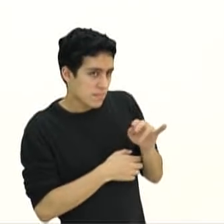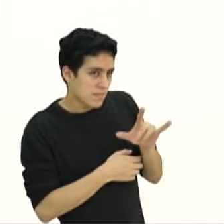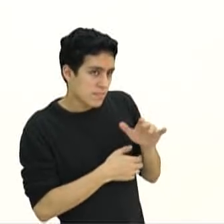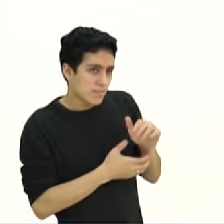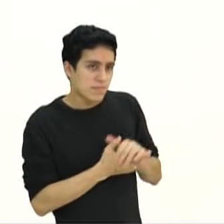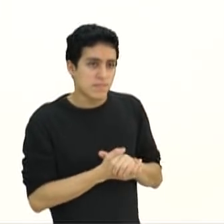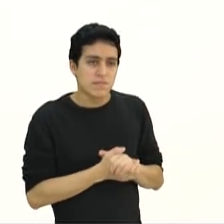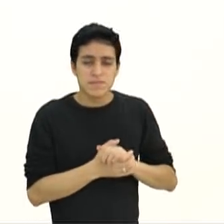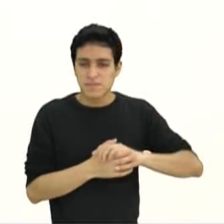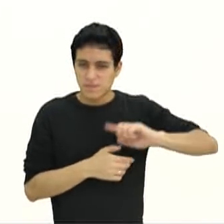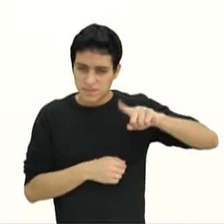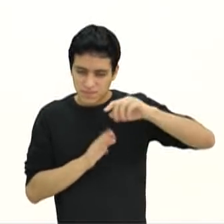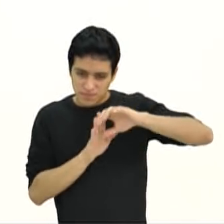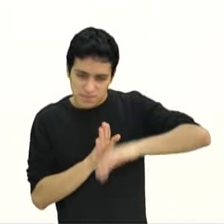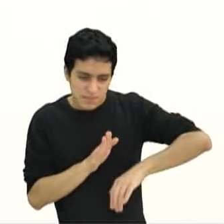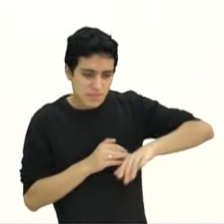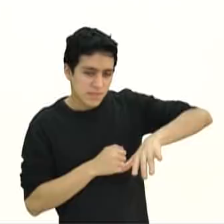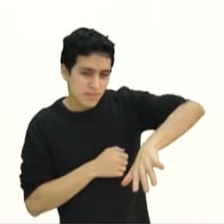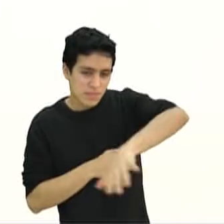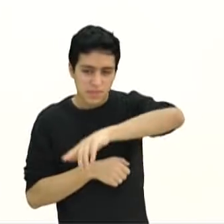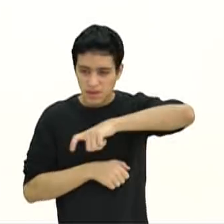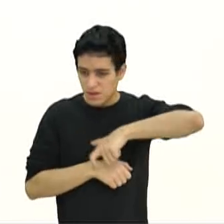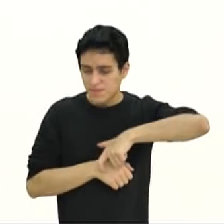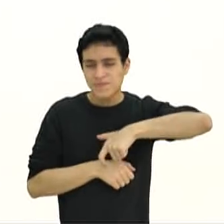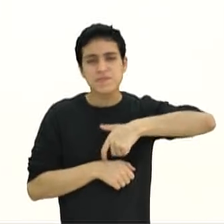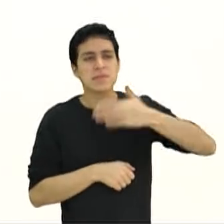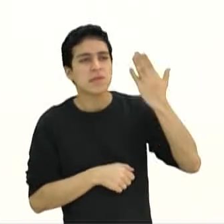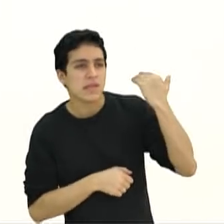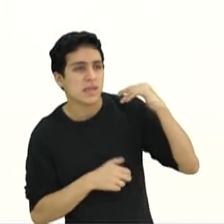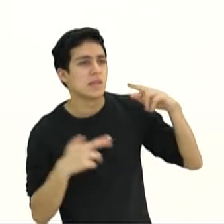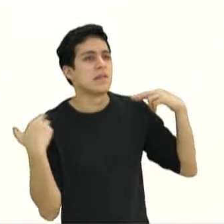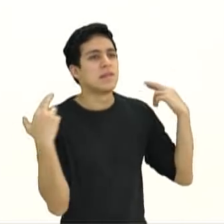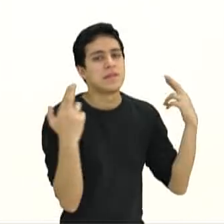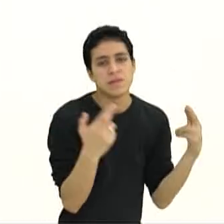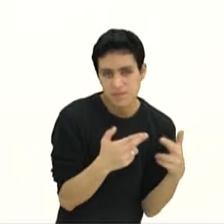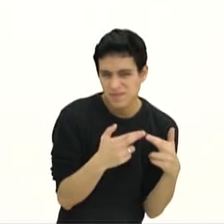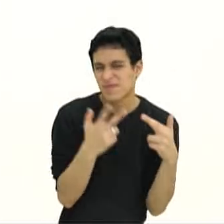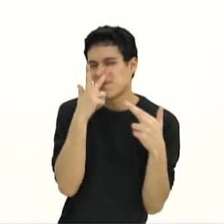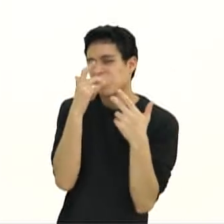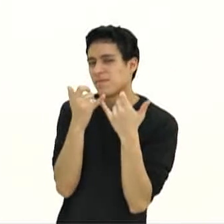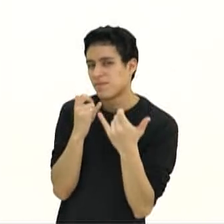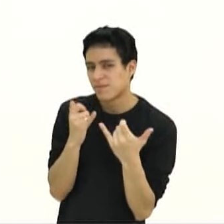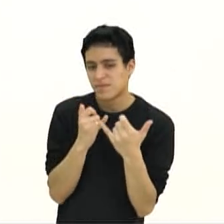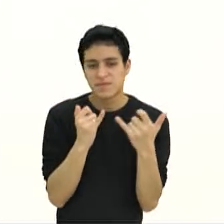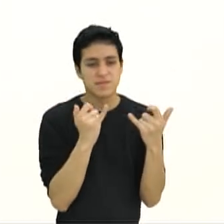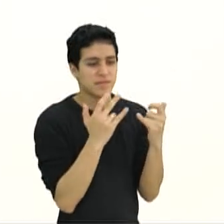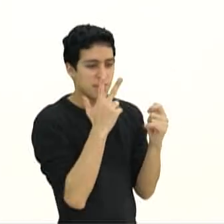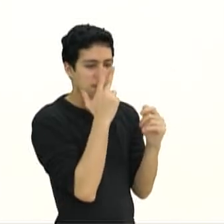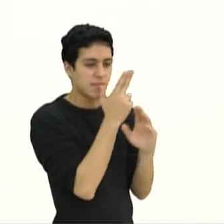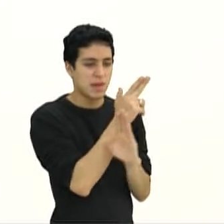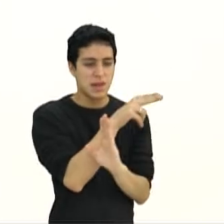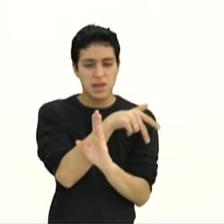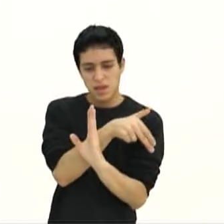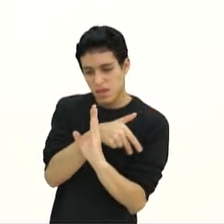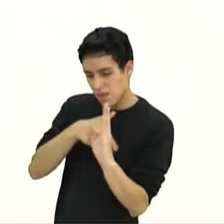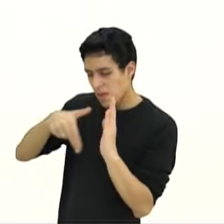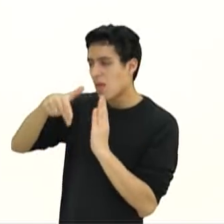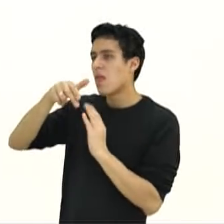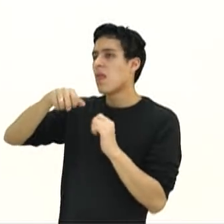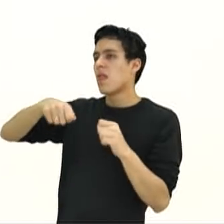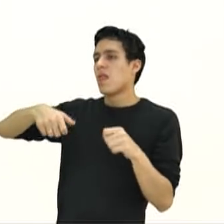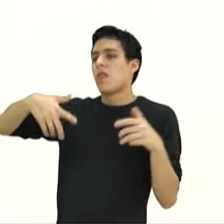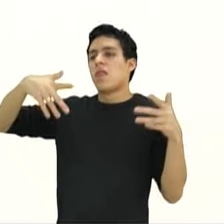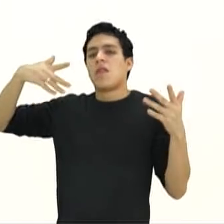definição espaço-temporal, era uma vez um reino e similares, e da passagem para o mágico, temos então